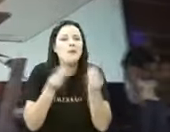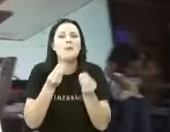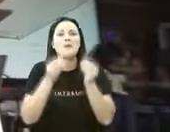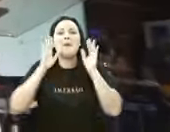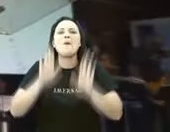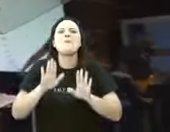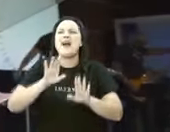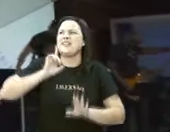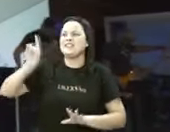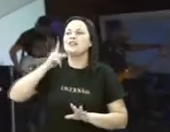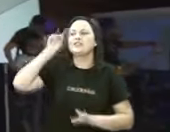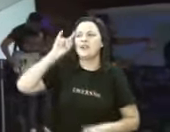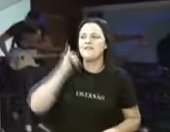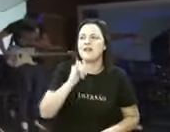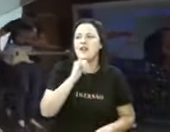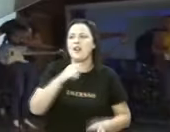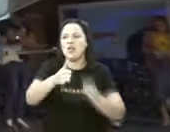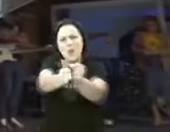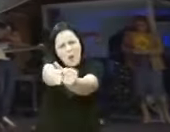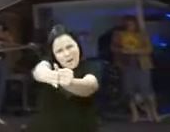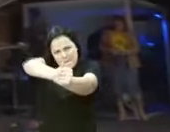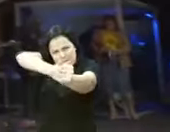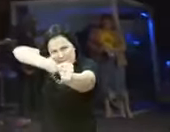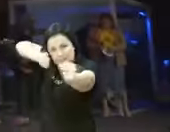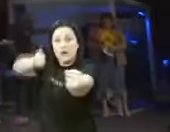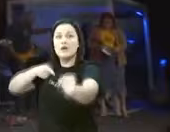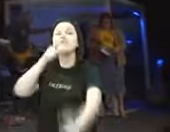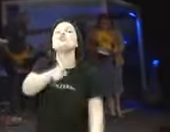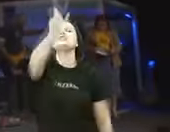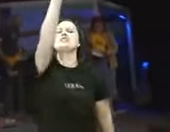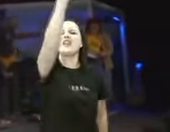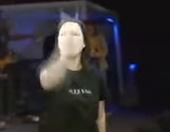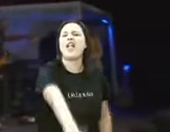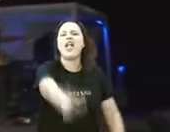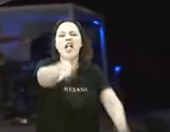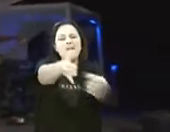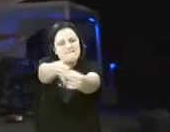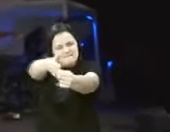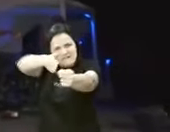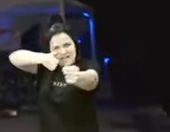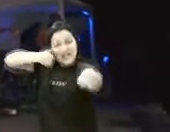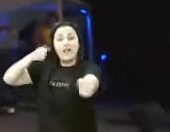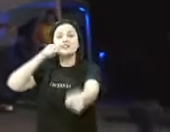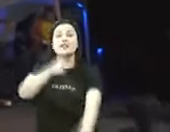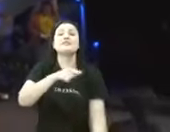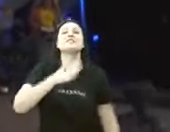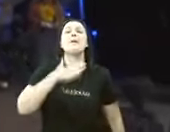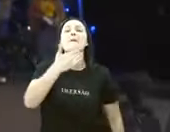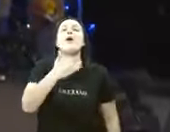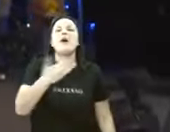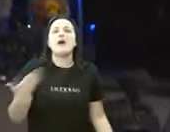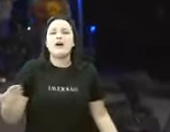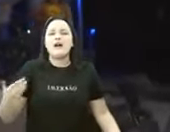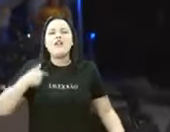o flecheiro está dizendo, eu te fiz flecha e eu vou surpreender tuas expectativas.